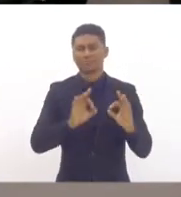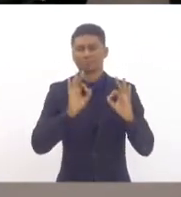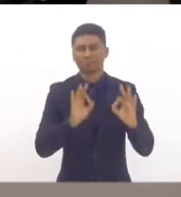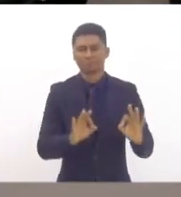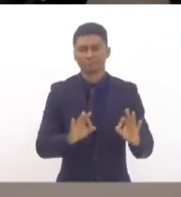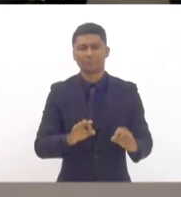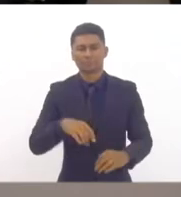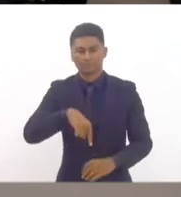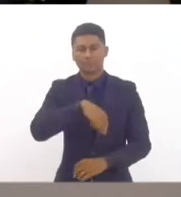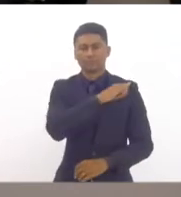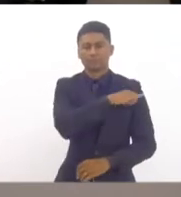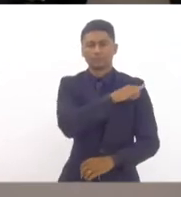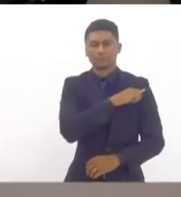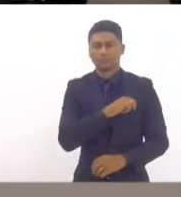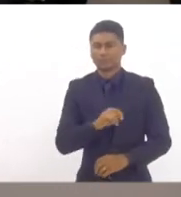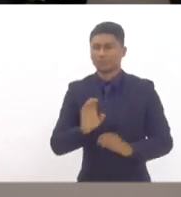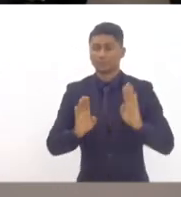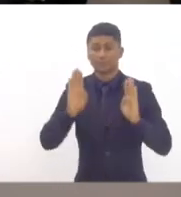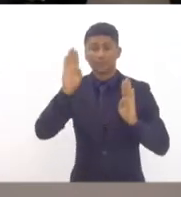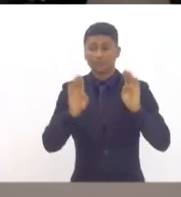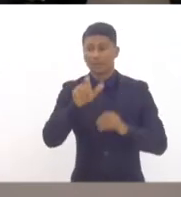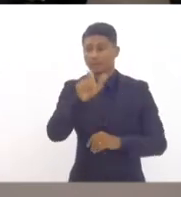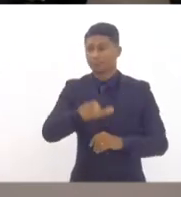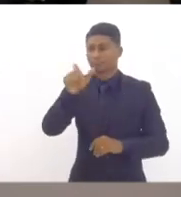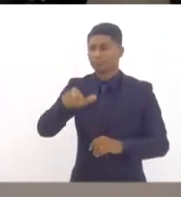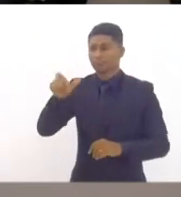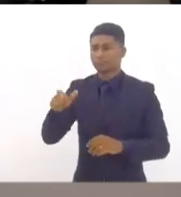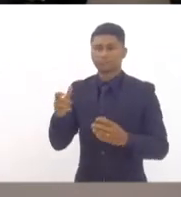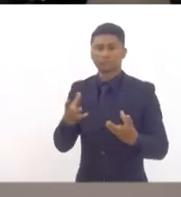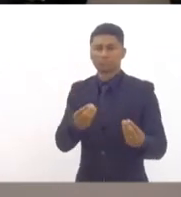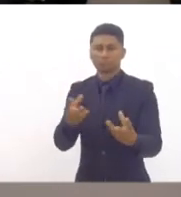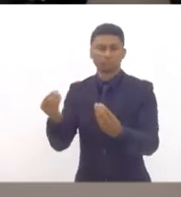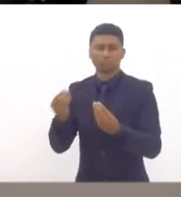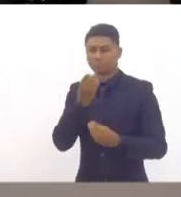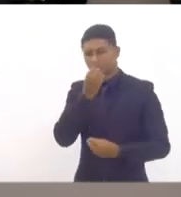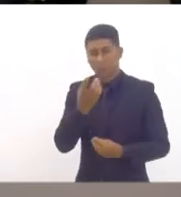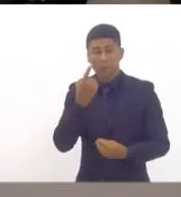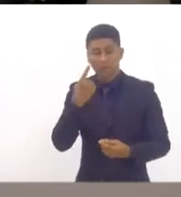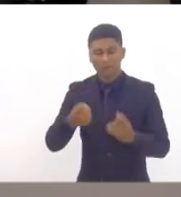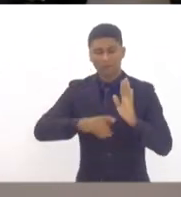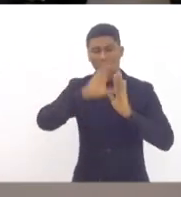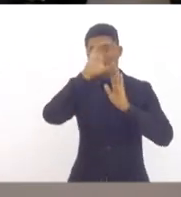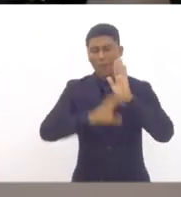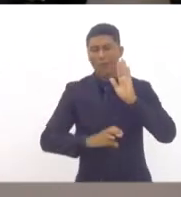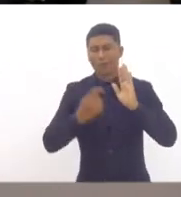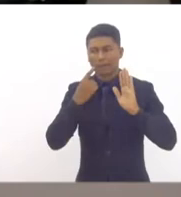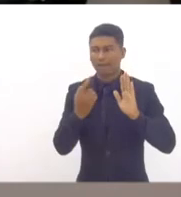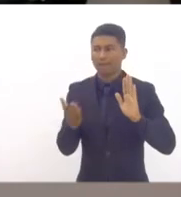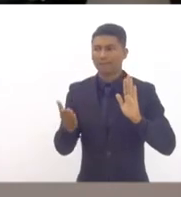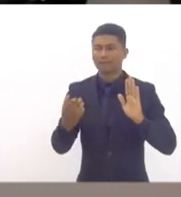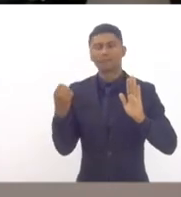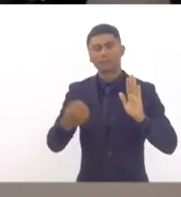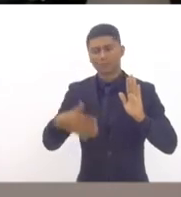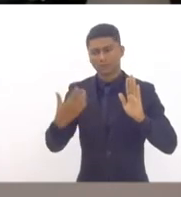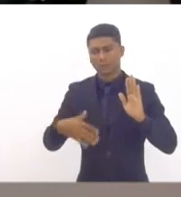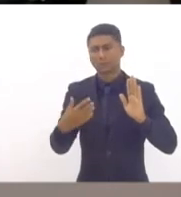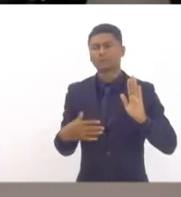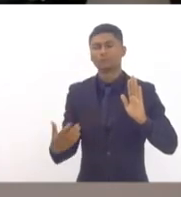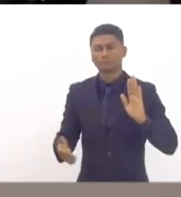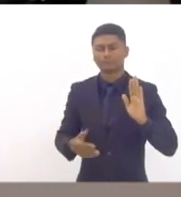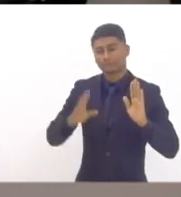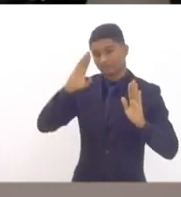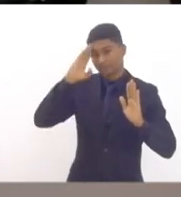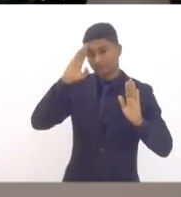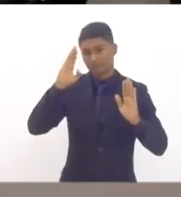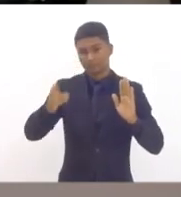Realmente são muitos candidatos, candidatas interessadas, e a gente vê isso refletido nos currículos que chegam até a gente nessa etapa